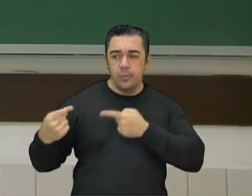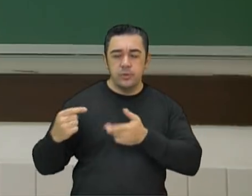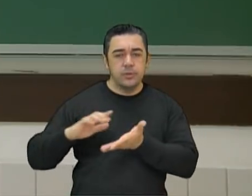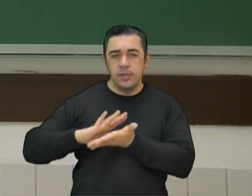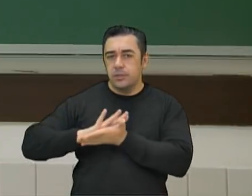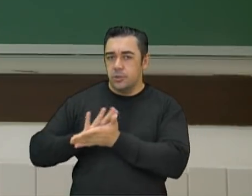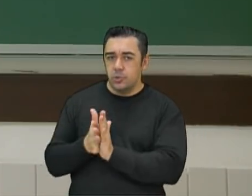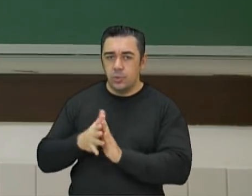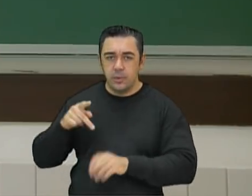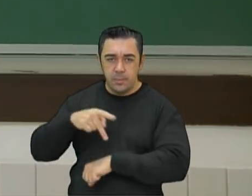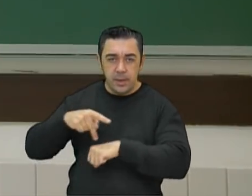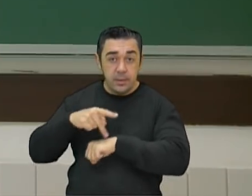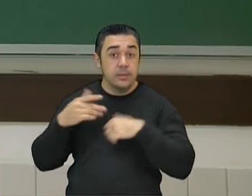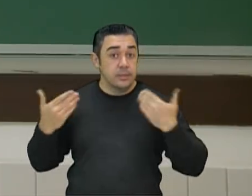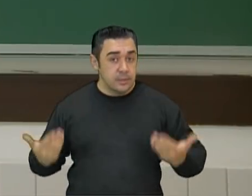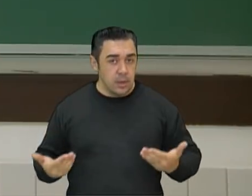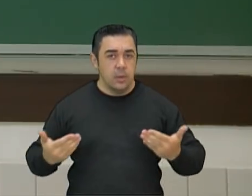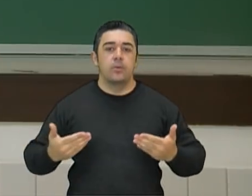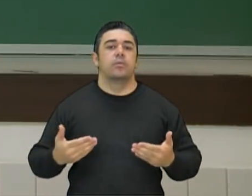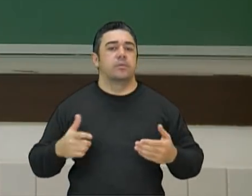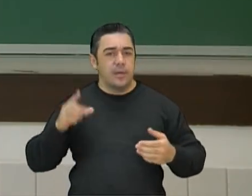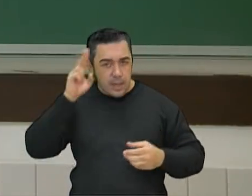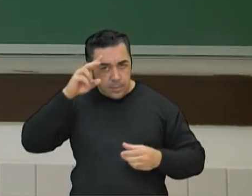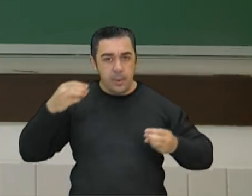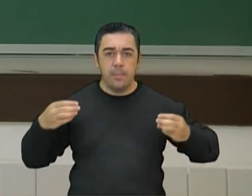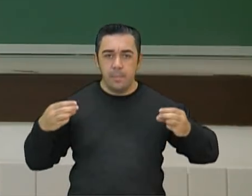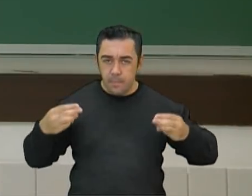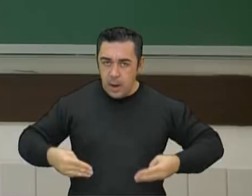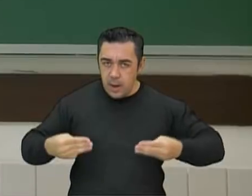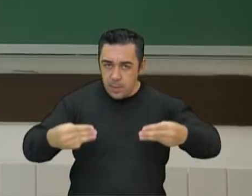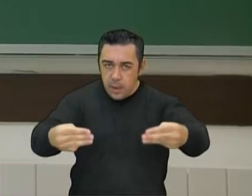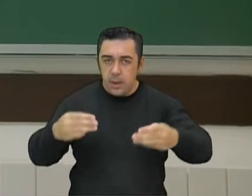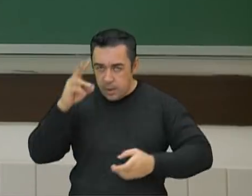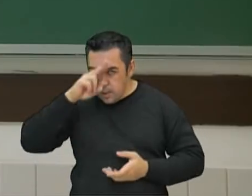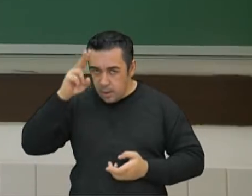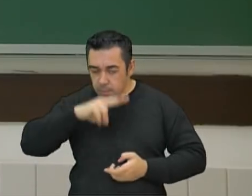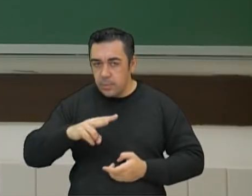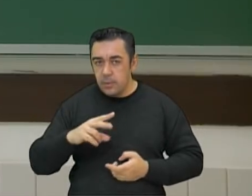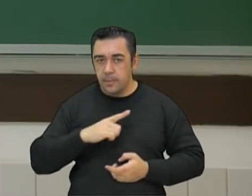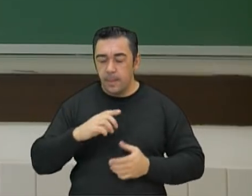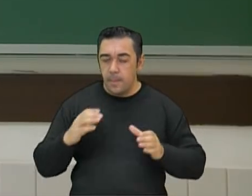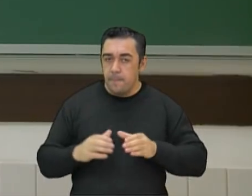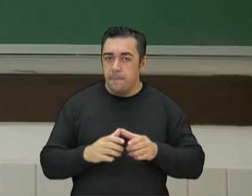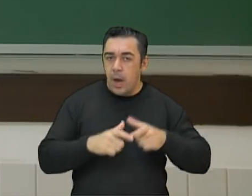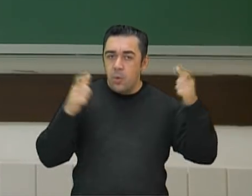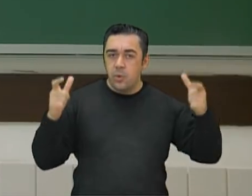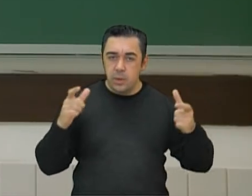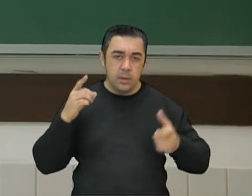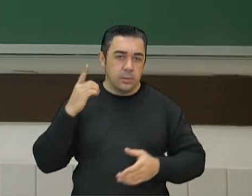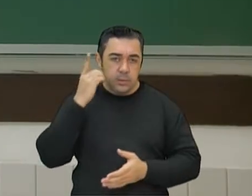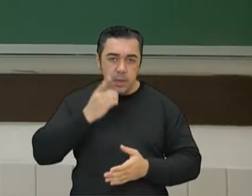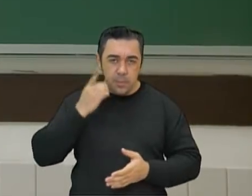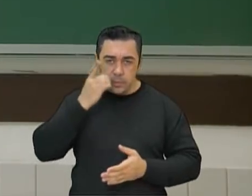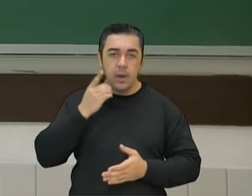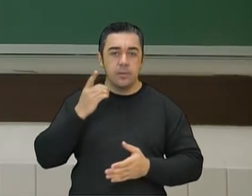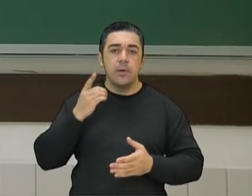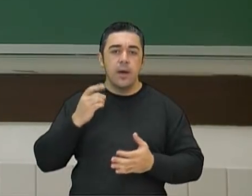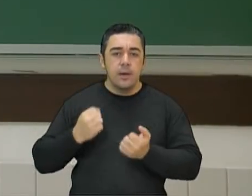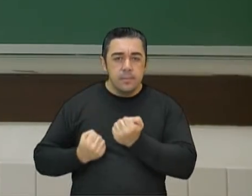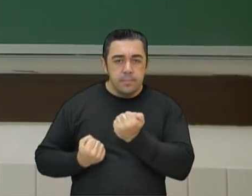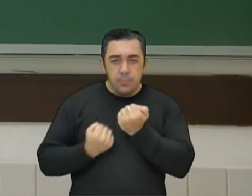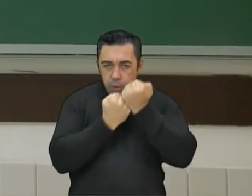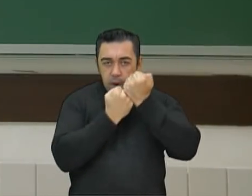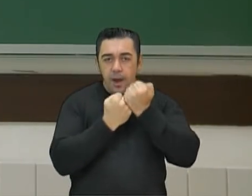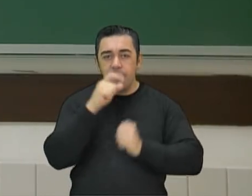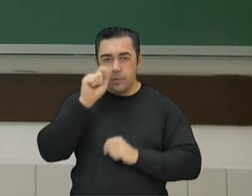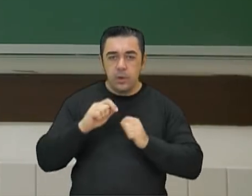destruindo o país. Então o parlamento, lembra? Maior parte dos parlamentares apoiava então as